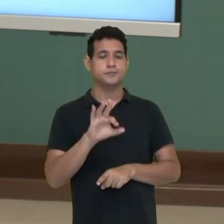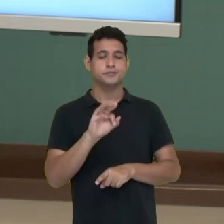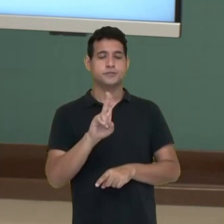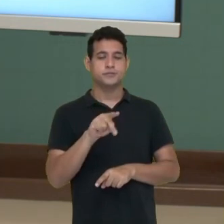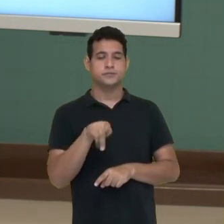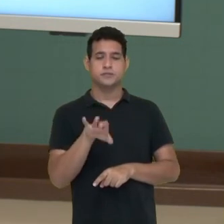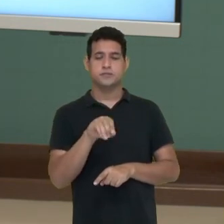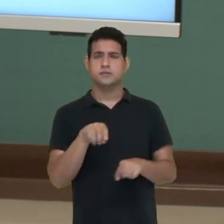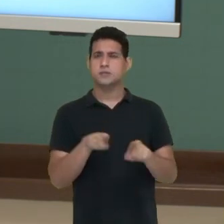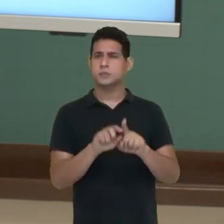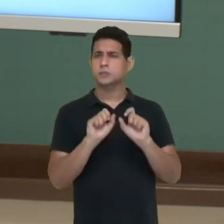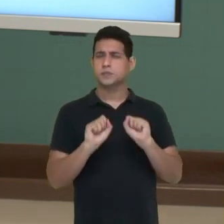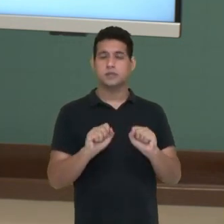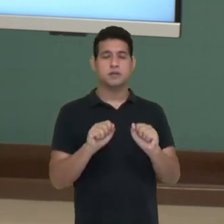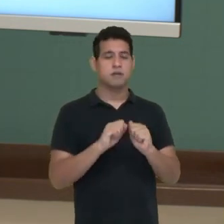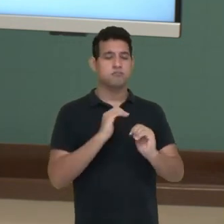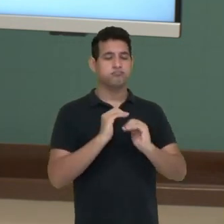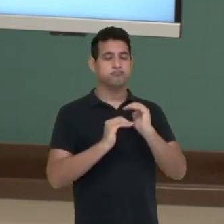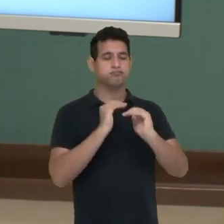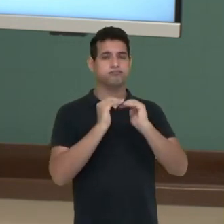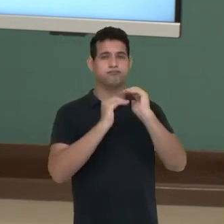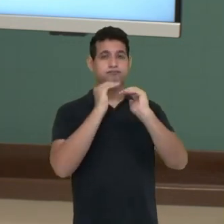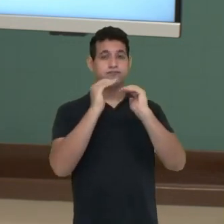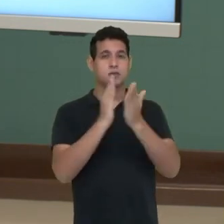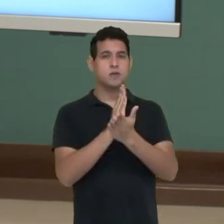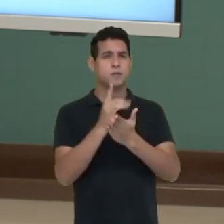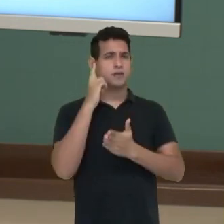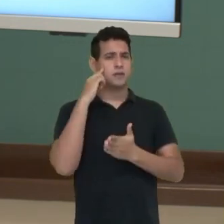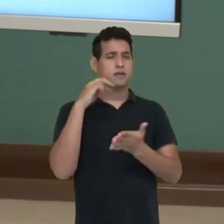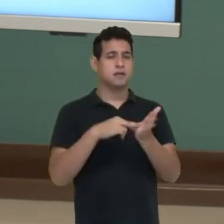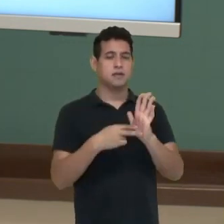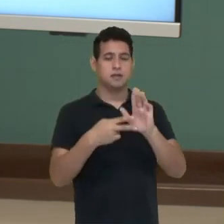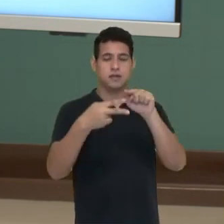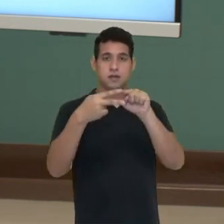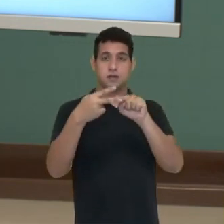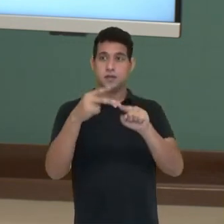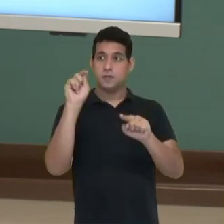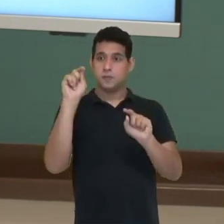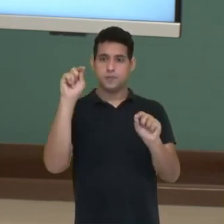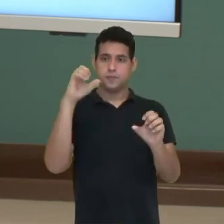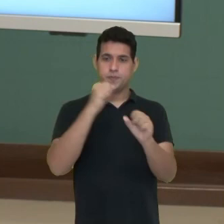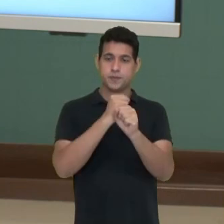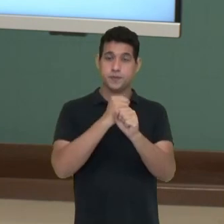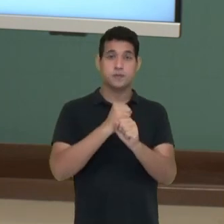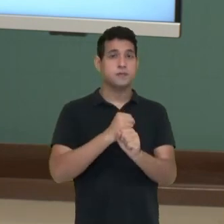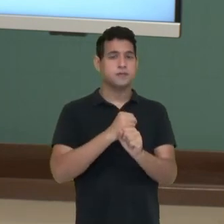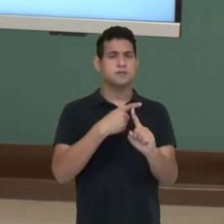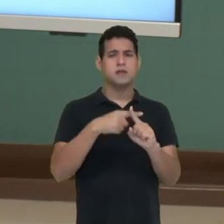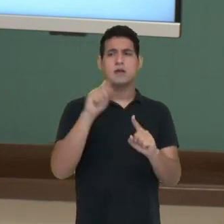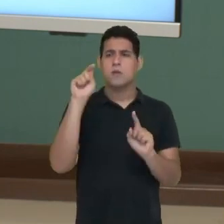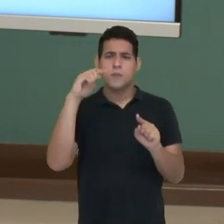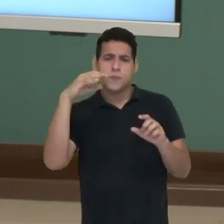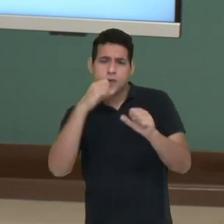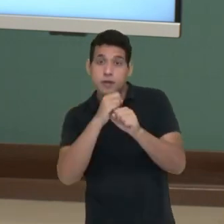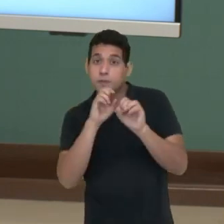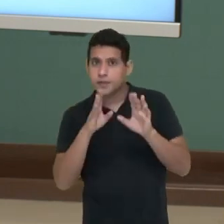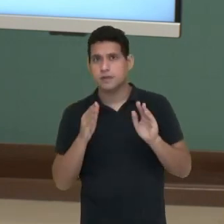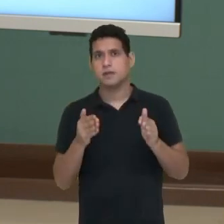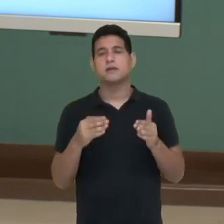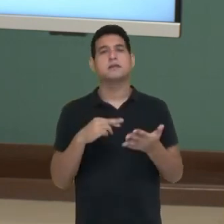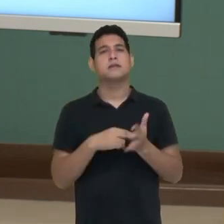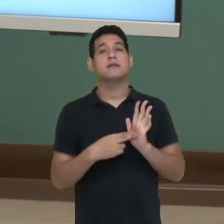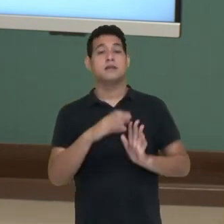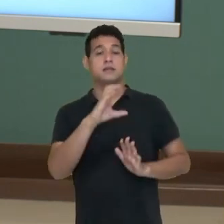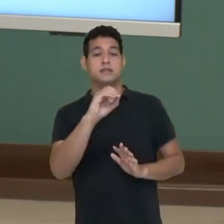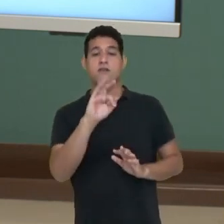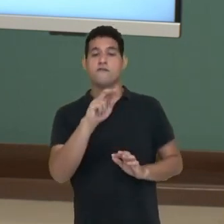função e podemos construir o esboço de uma função tendo 2 pontos, né? Mais que 2 pontos especiais ainda, né? Tendo